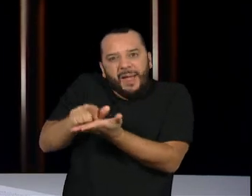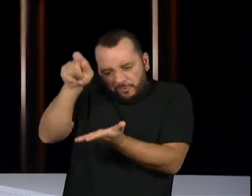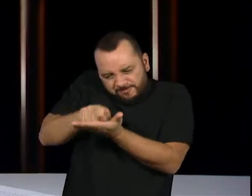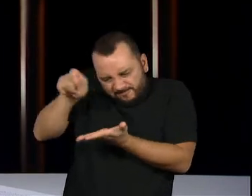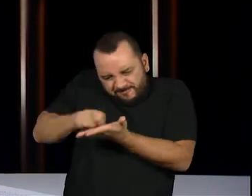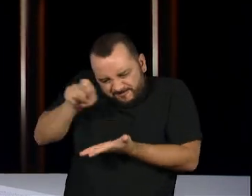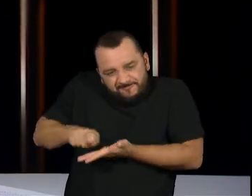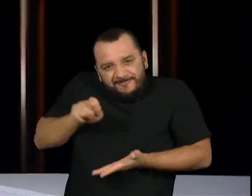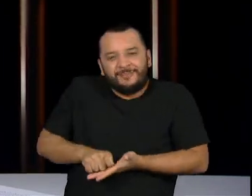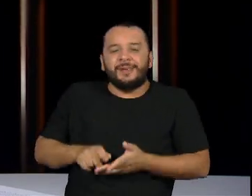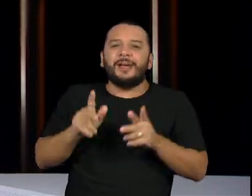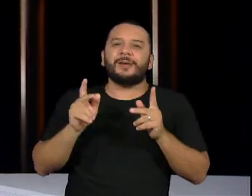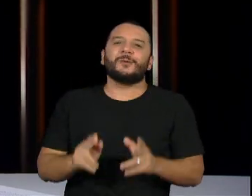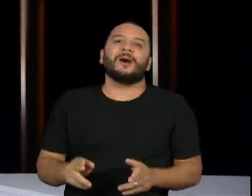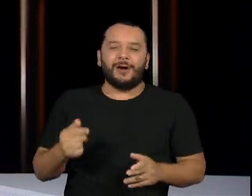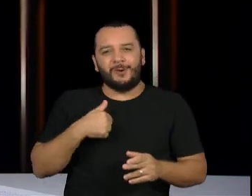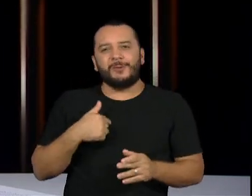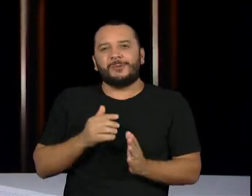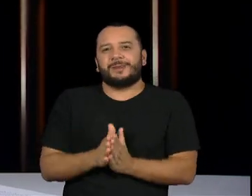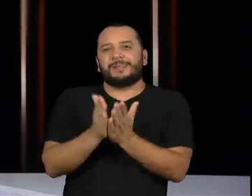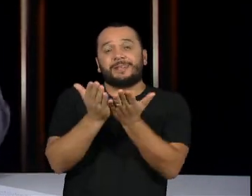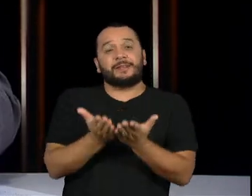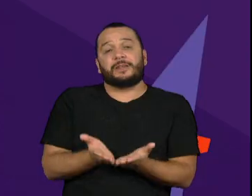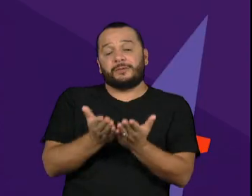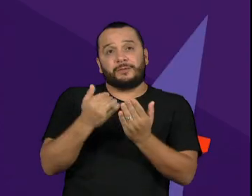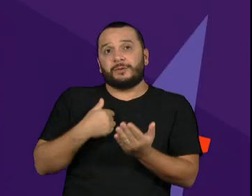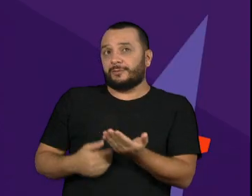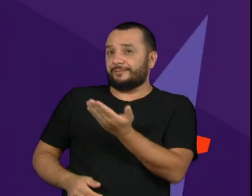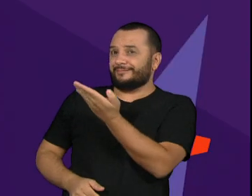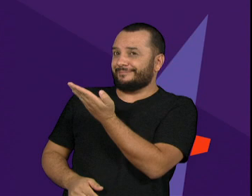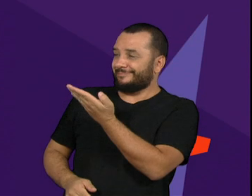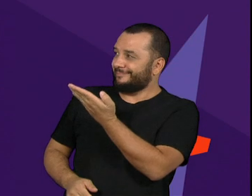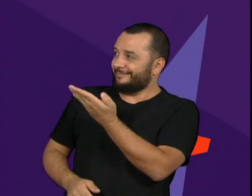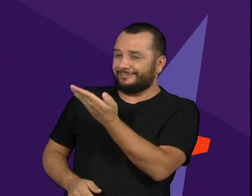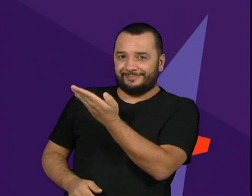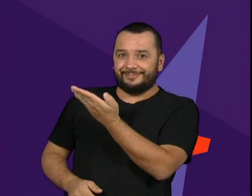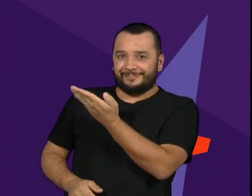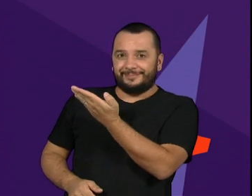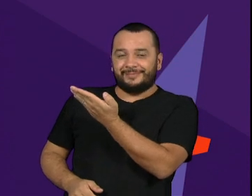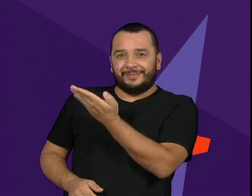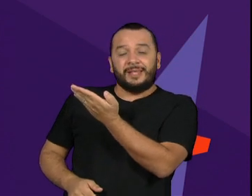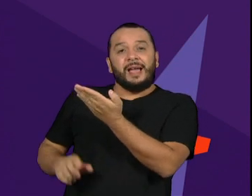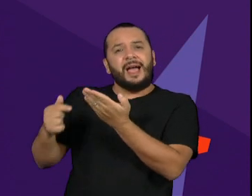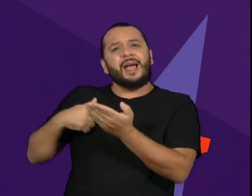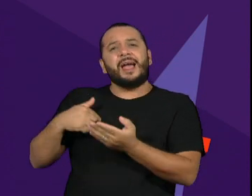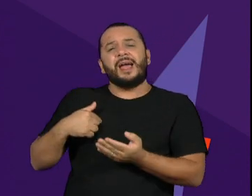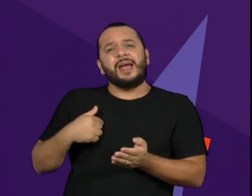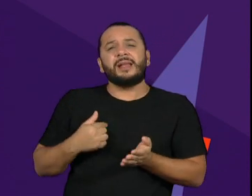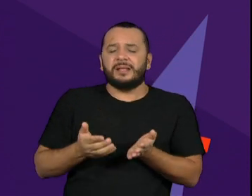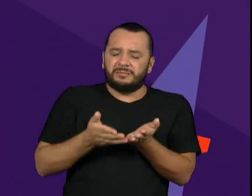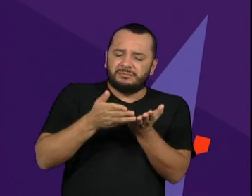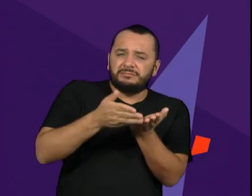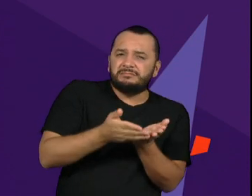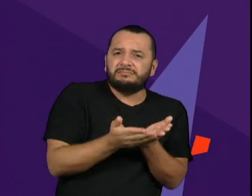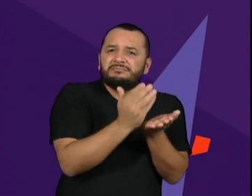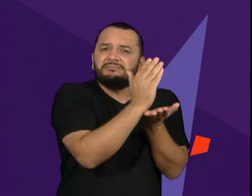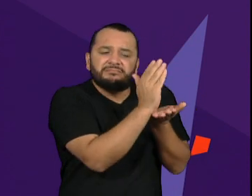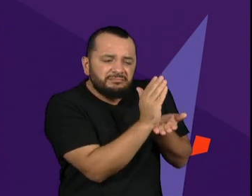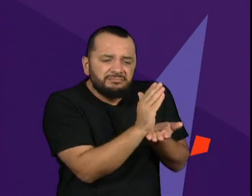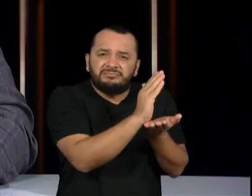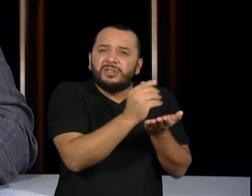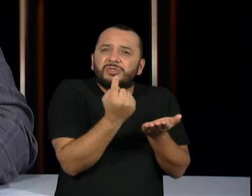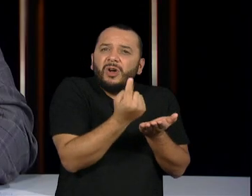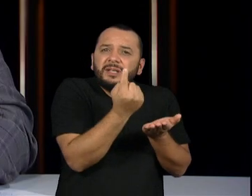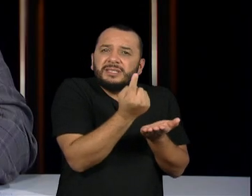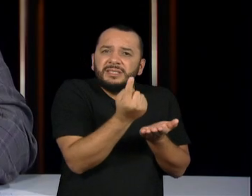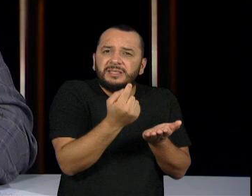começa O Mundo em Poucas Linhas, um dos 2 livros que a minha convidada escreveu enquanto cruzava os mares sozinha num barquinho.